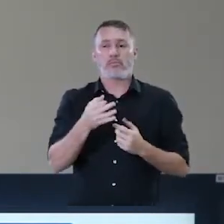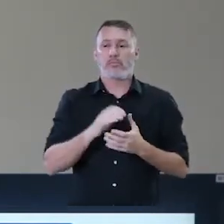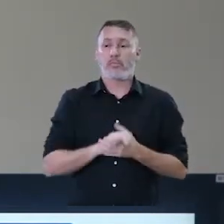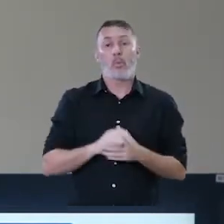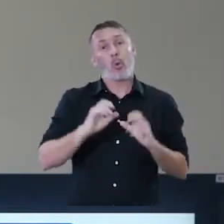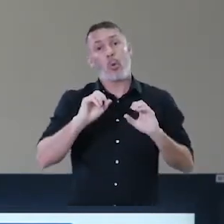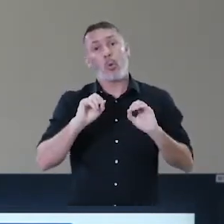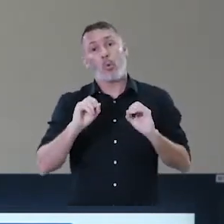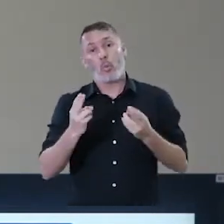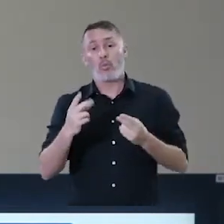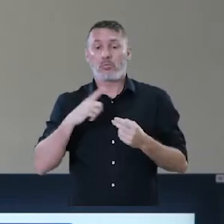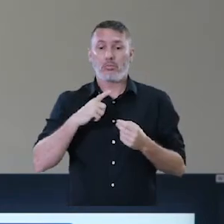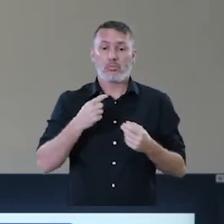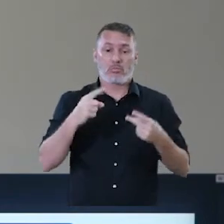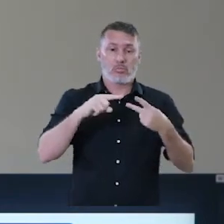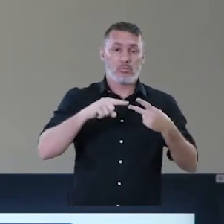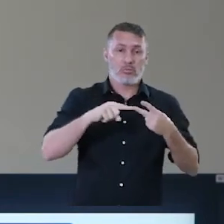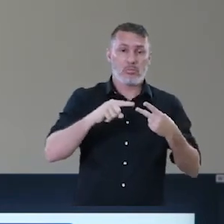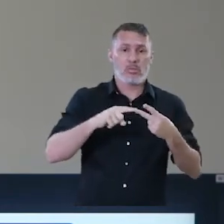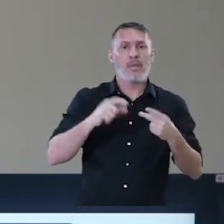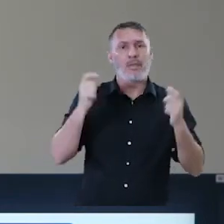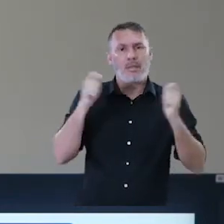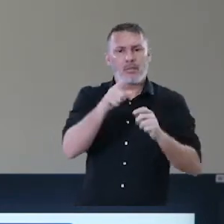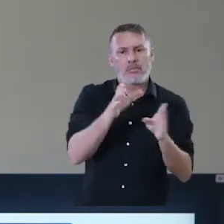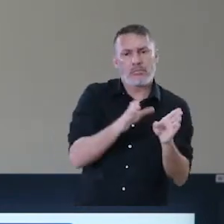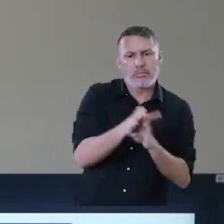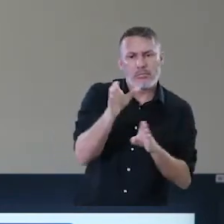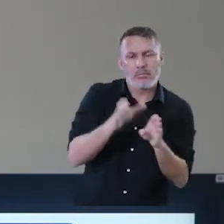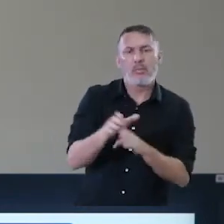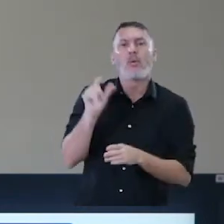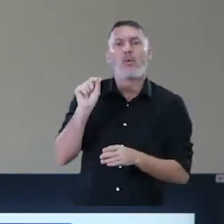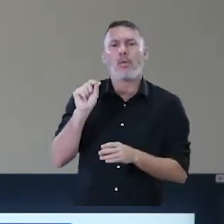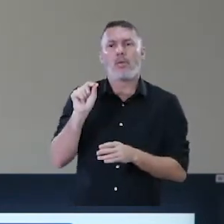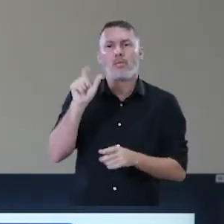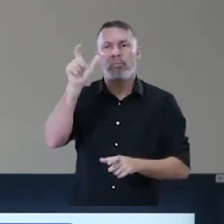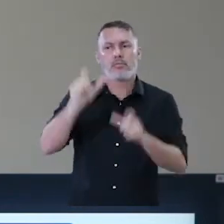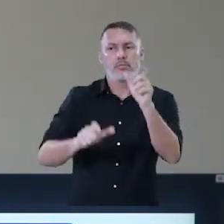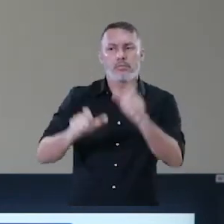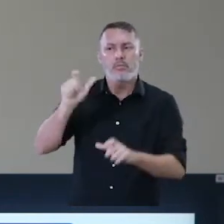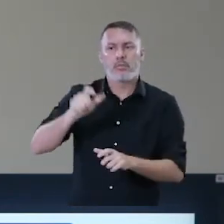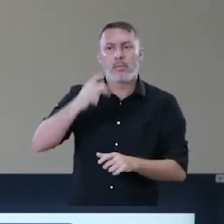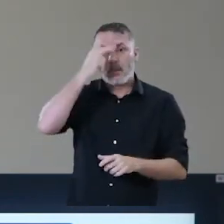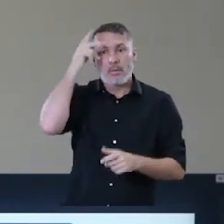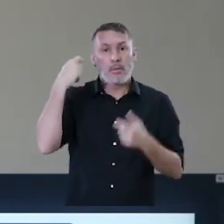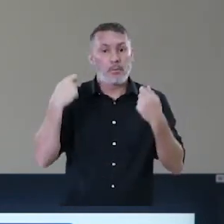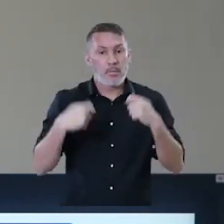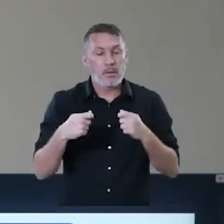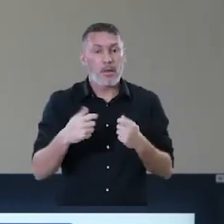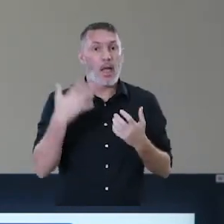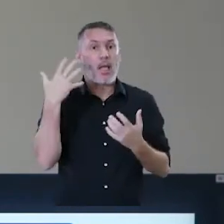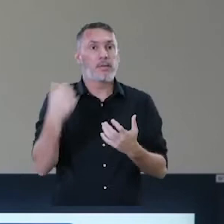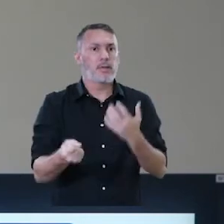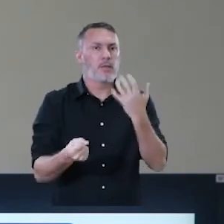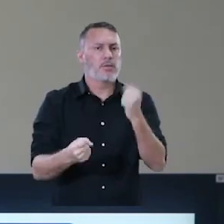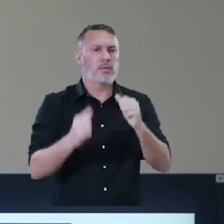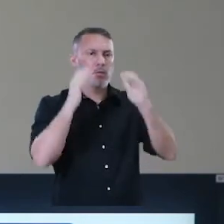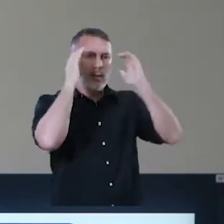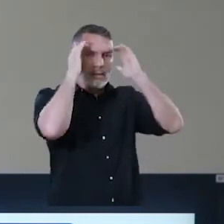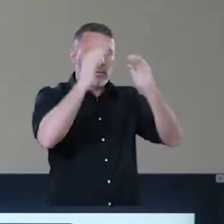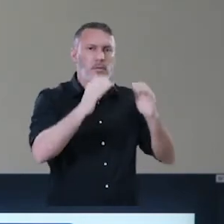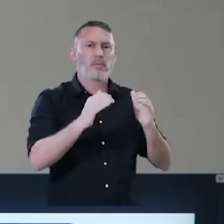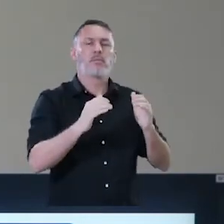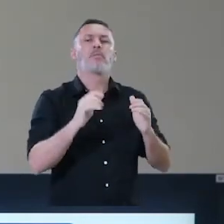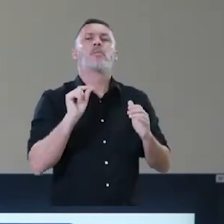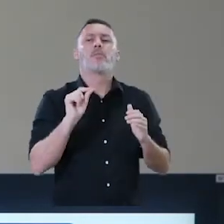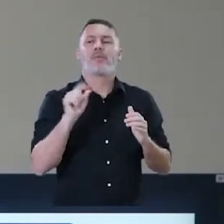1 e o argumento 2. Ou você pode trabalhar com efeito para que a aceitação, por exemplo, alguma coisa seja